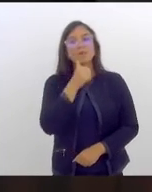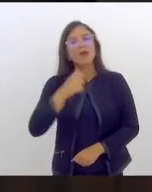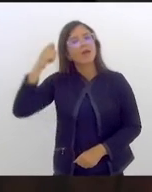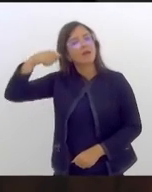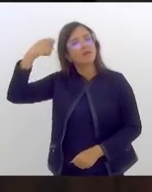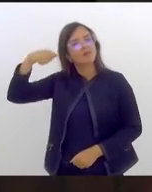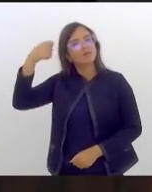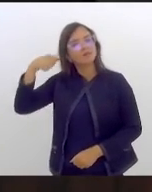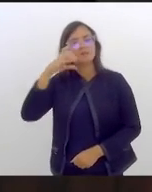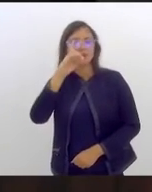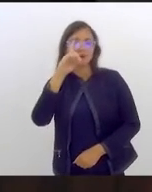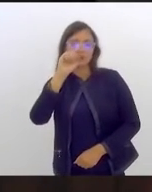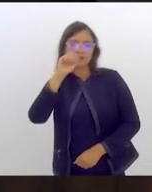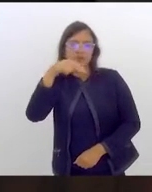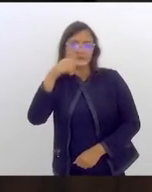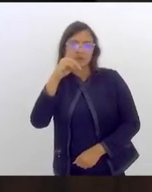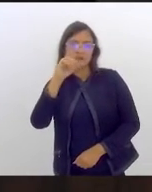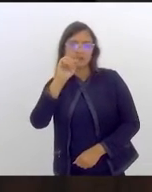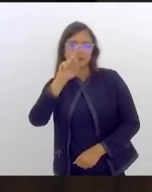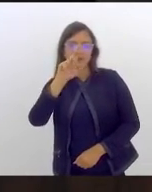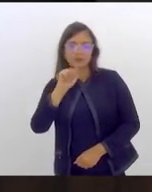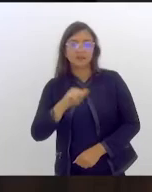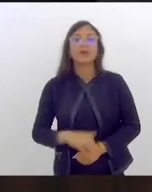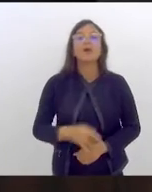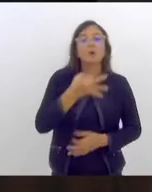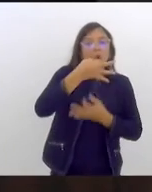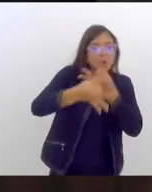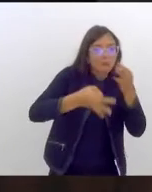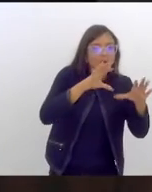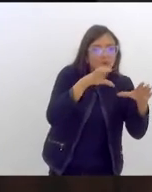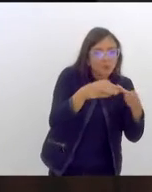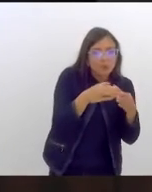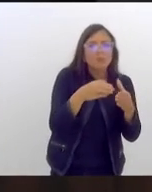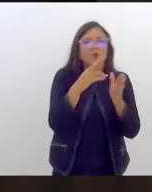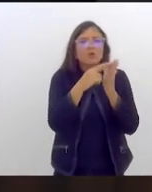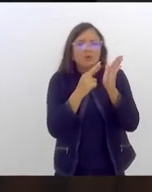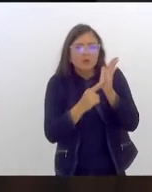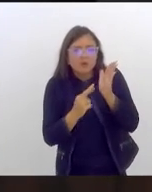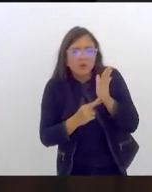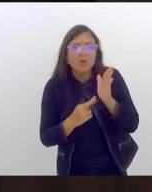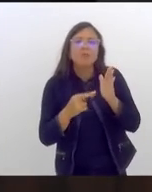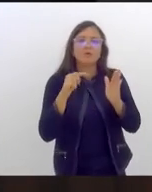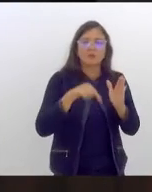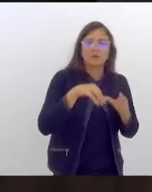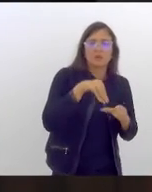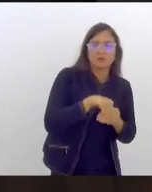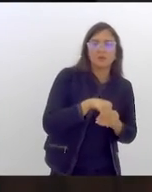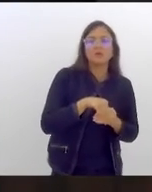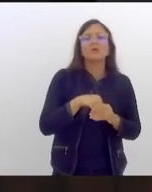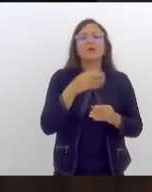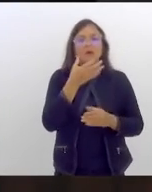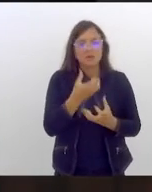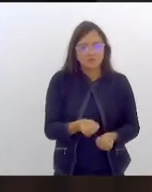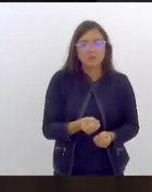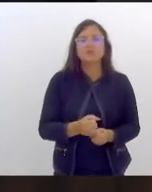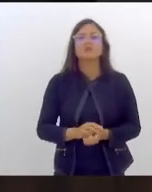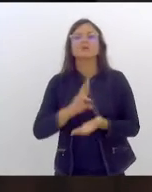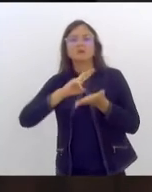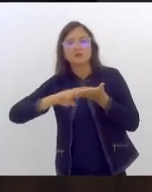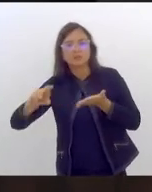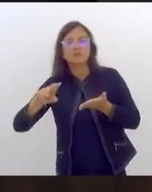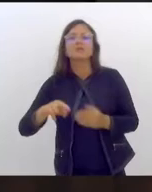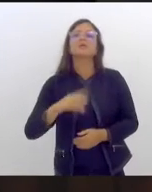parecer da comissão de normas internas e proposições externas favorável relatou Deputado